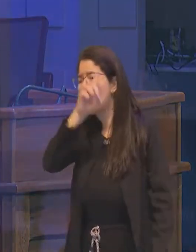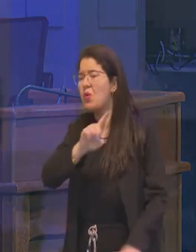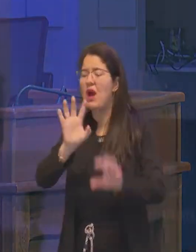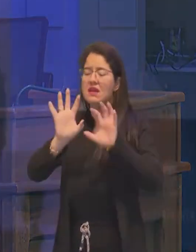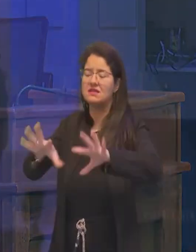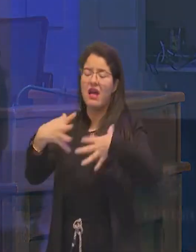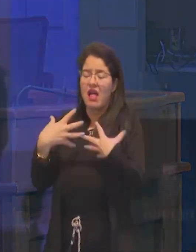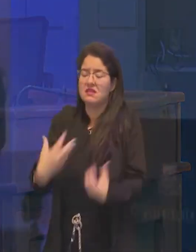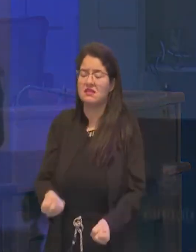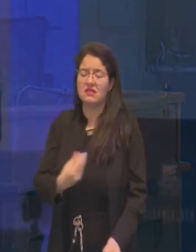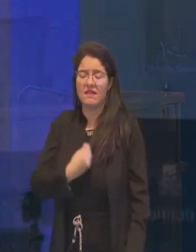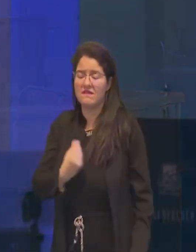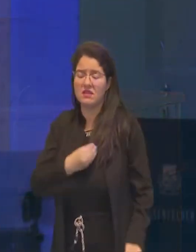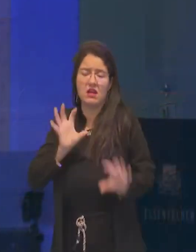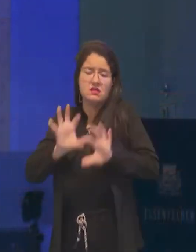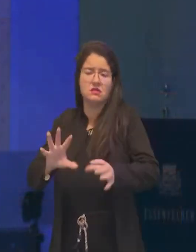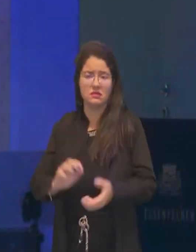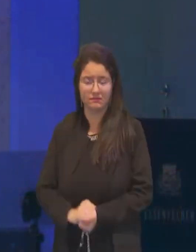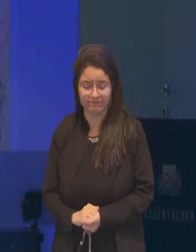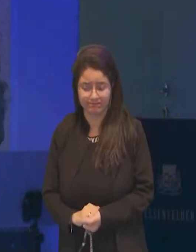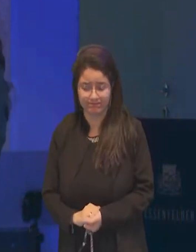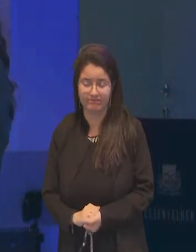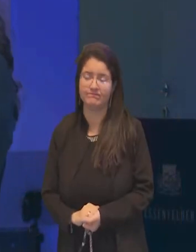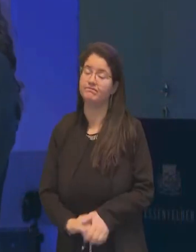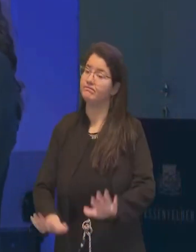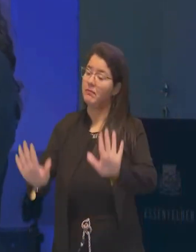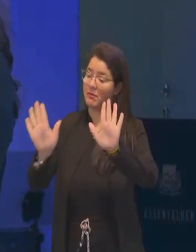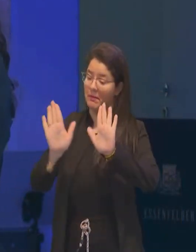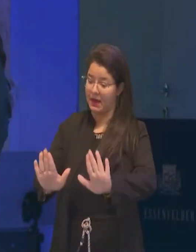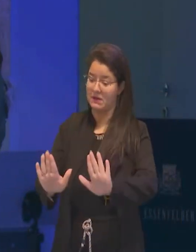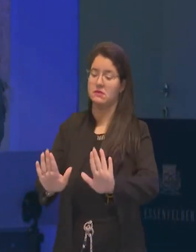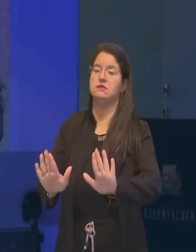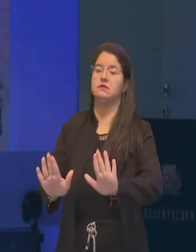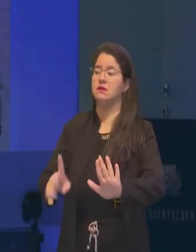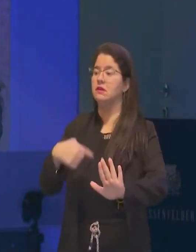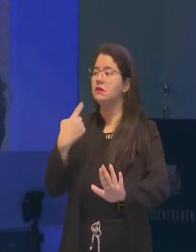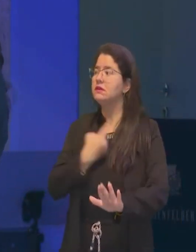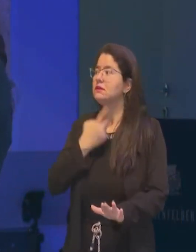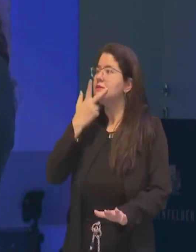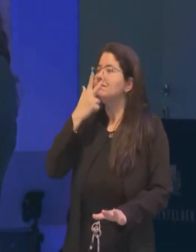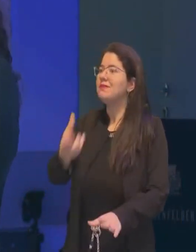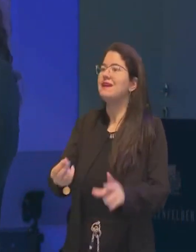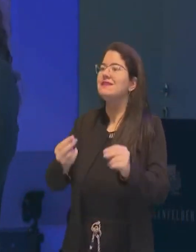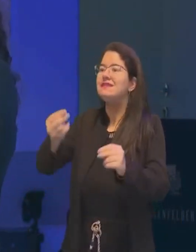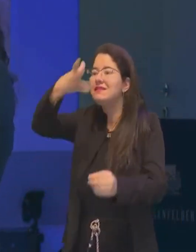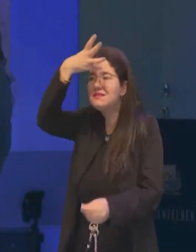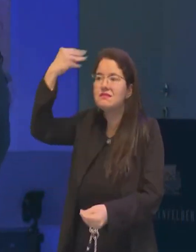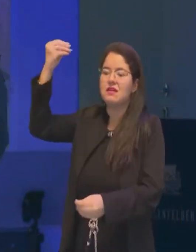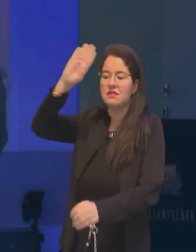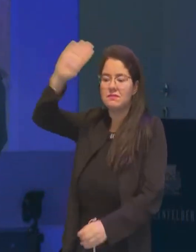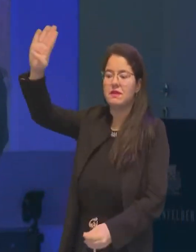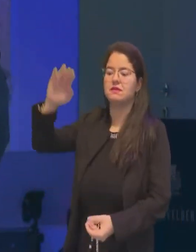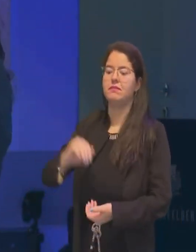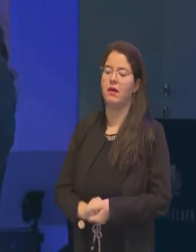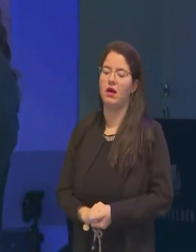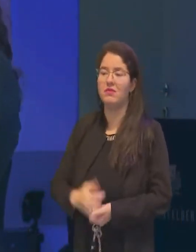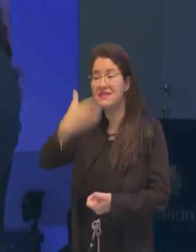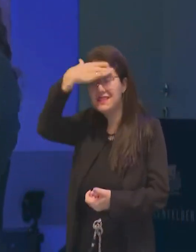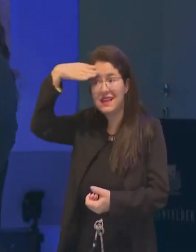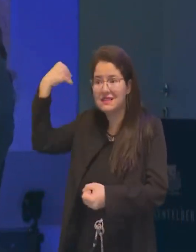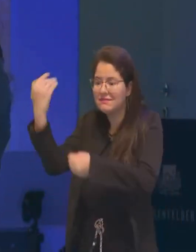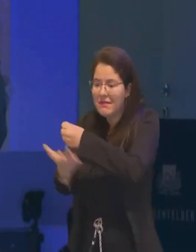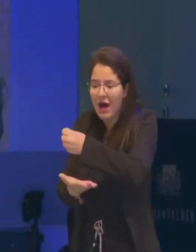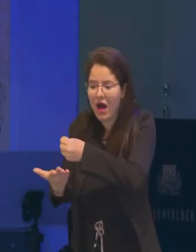semana, vir aqui e fazer isso. Mas a gente se perde no que é principal, no que é